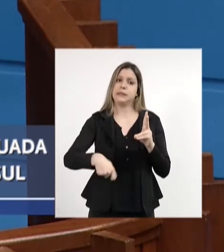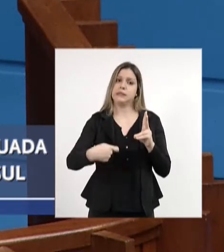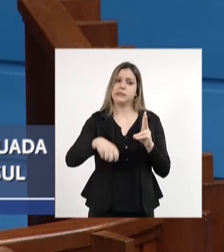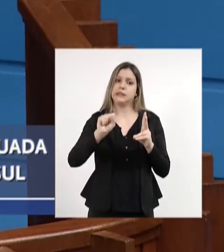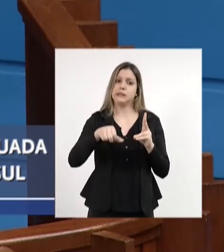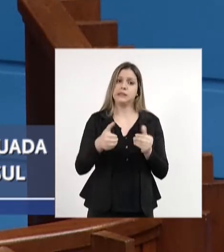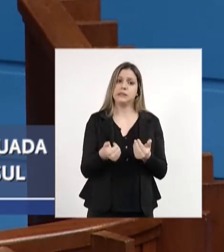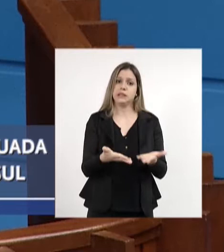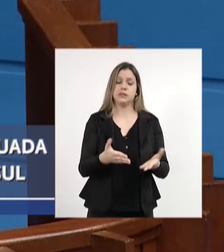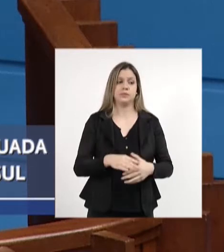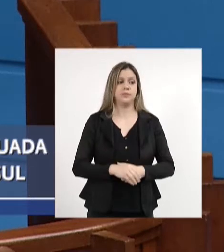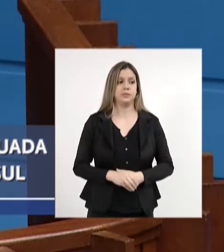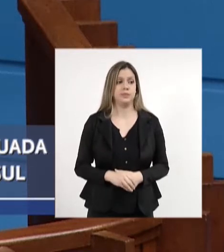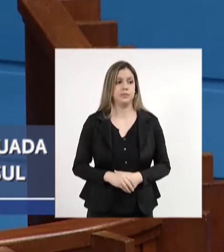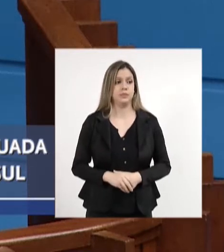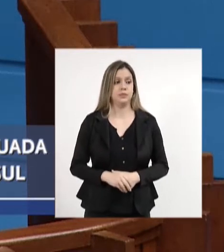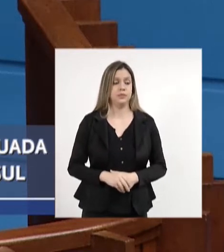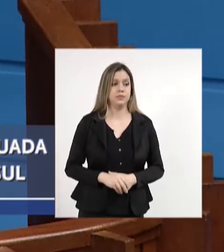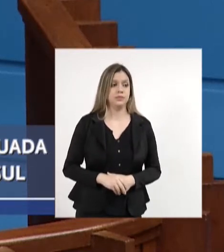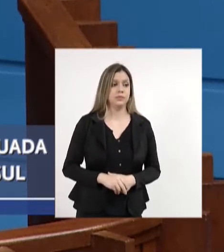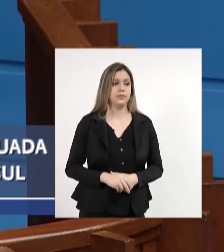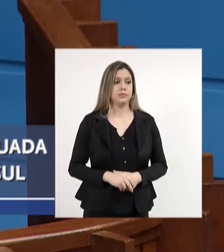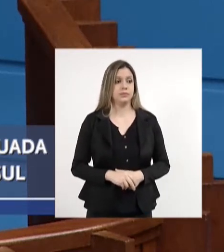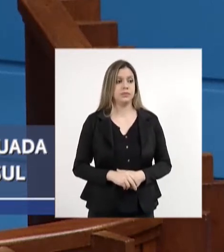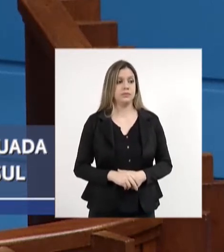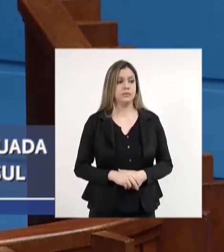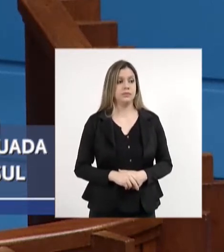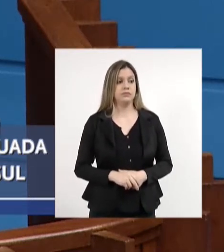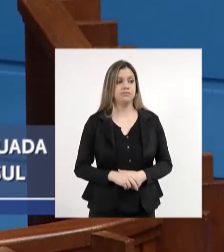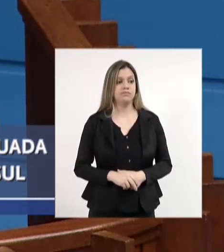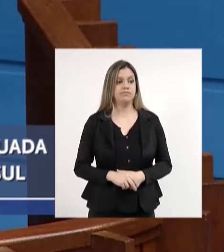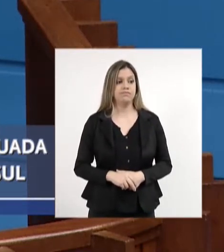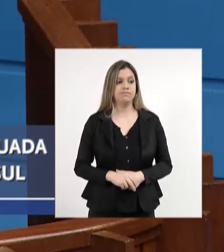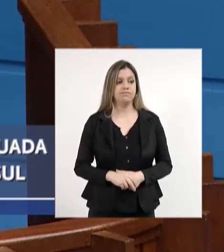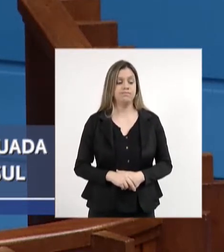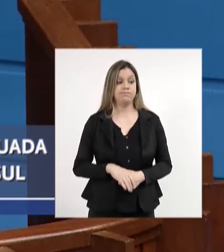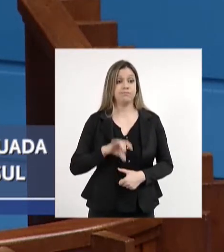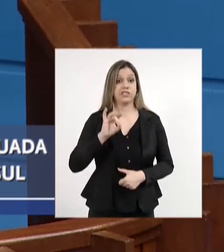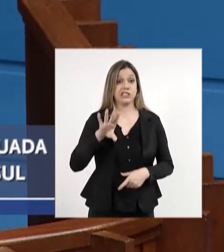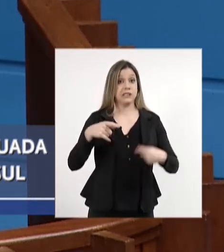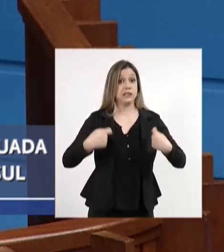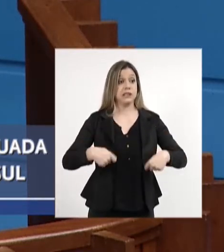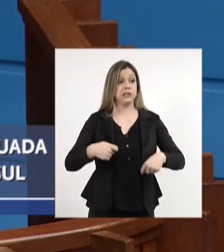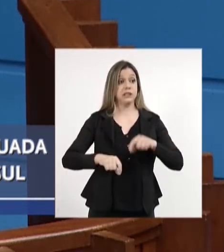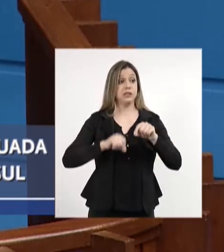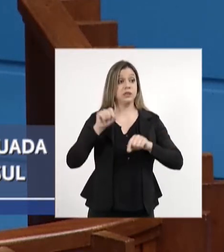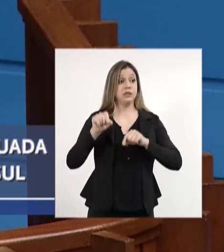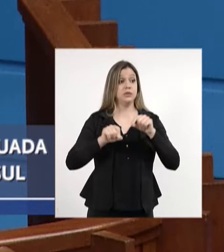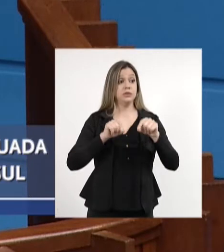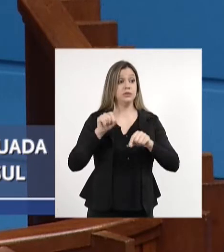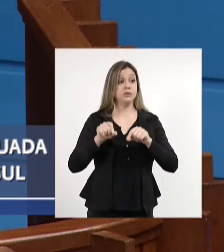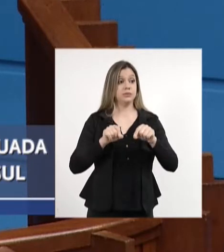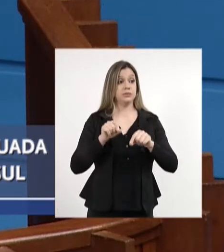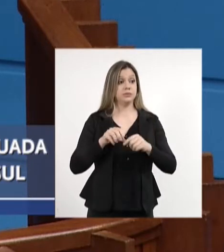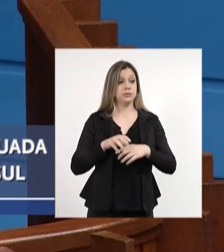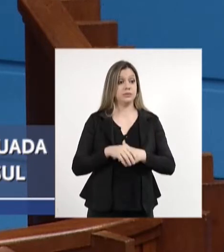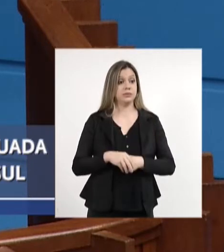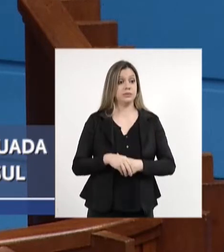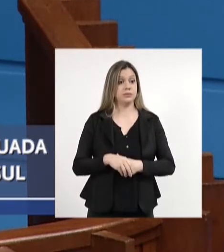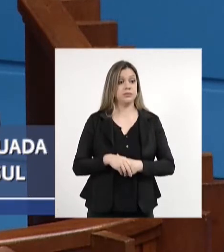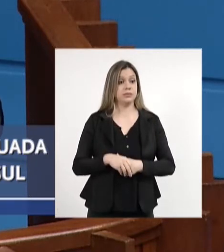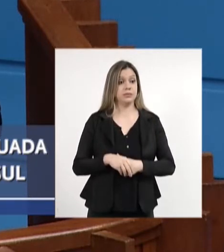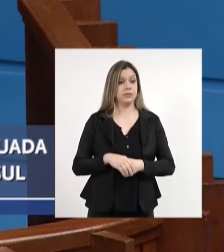único requisito exigível é que as comunidades estejam numa situação de